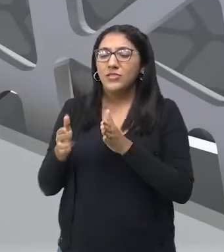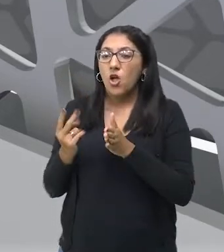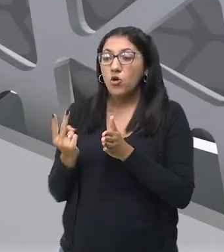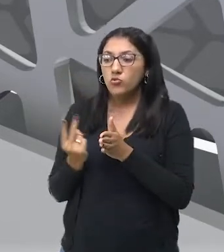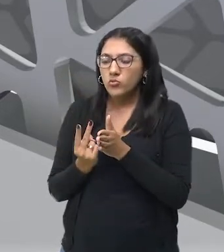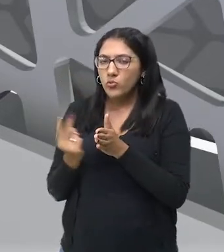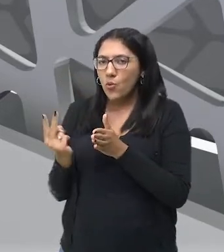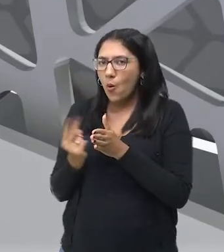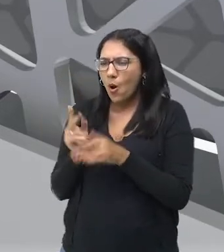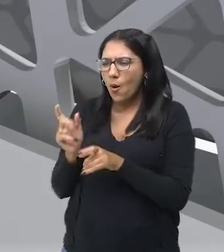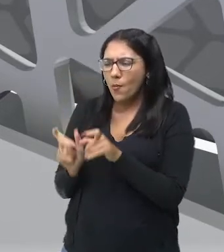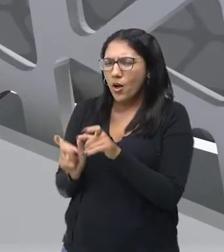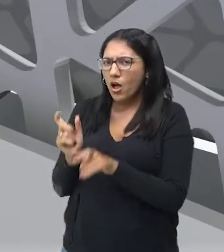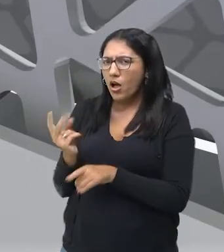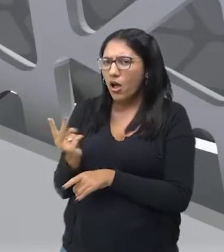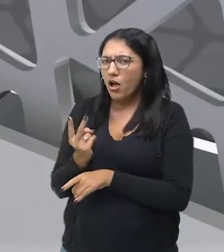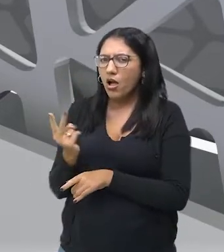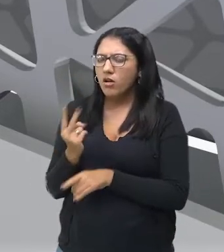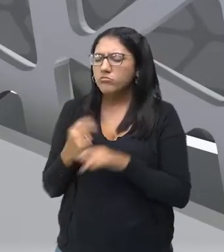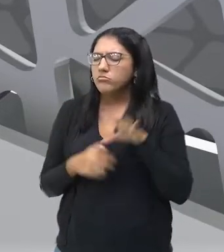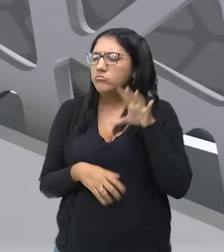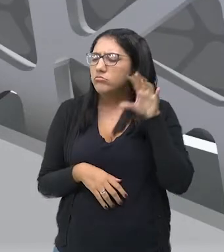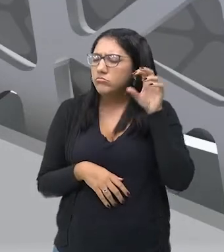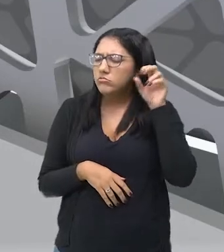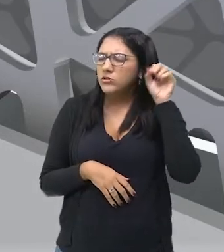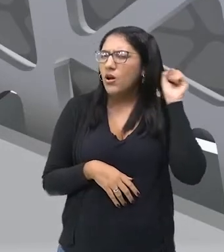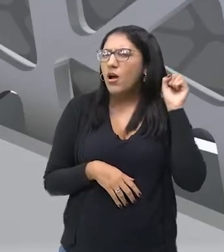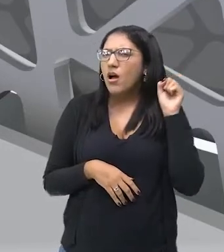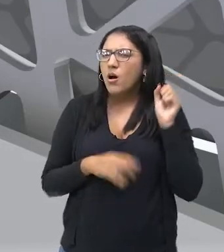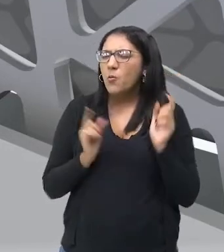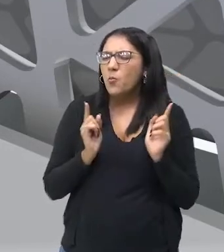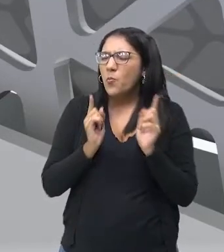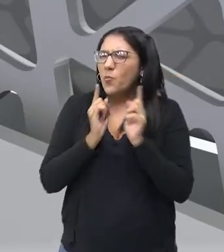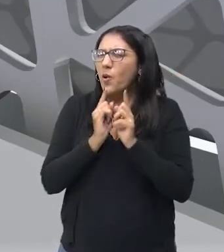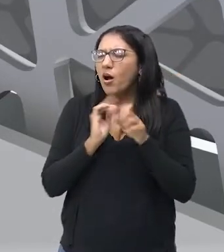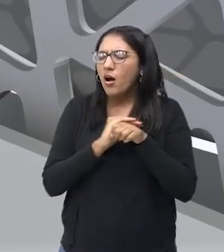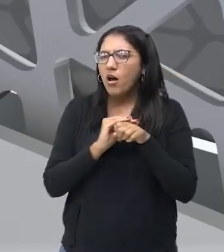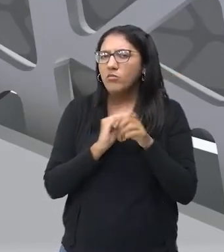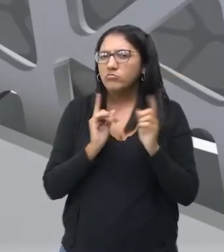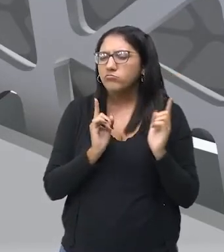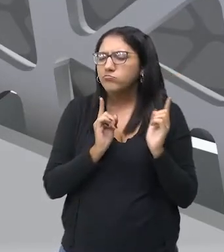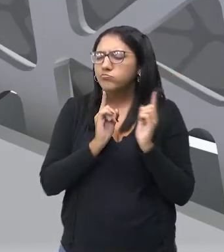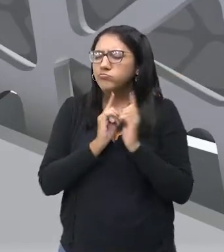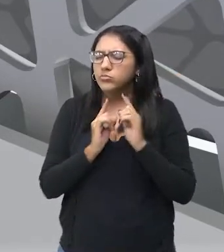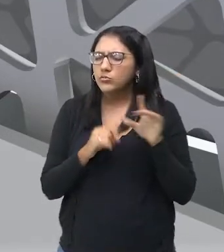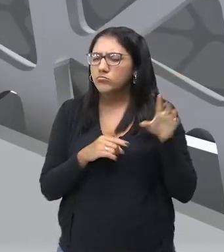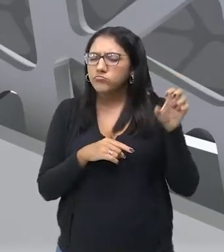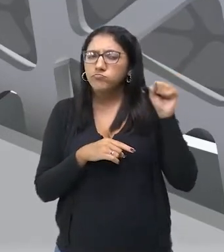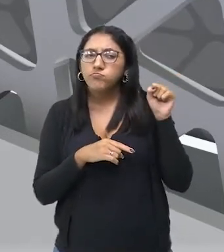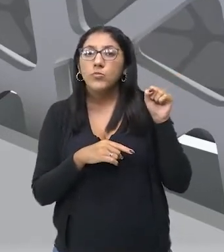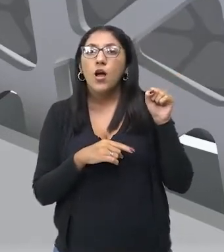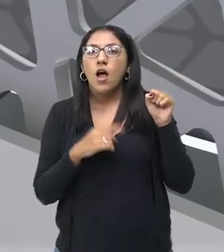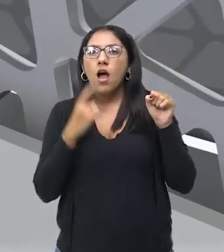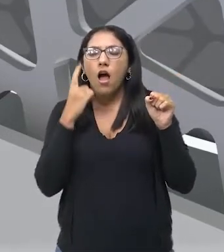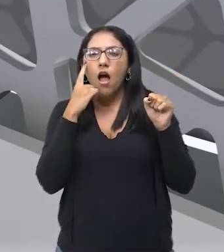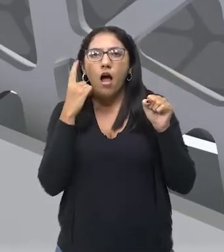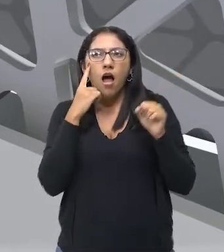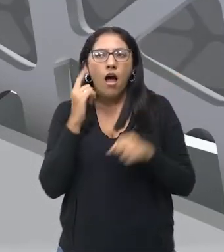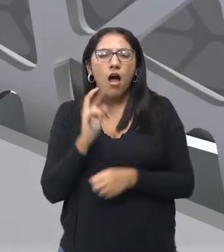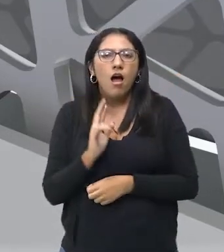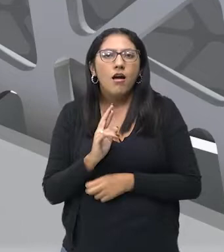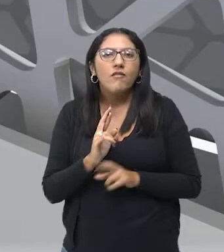pessoas ali ouvindo a conversa, um fragmento de conversa apenas, ouviram aquilo e, opa,